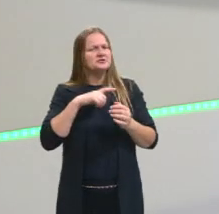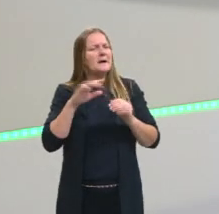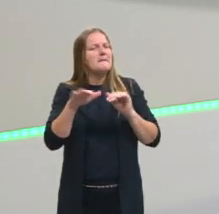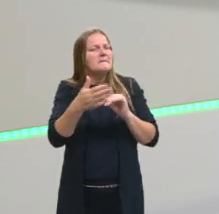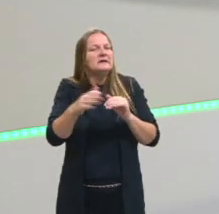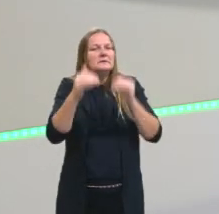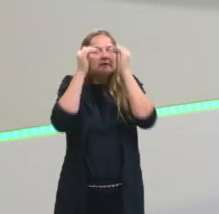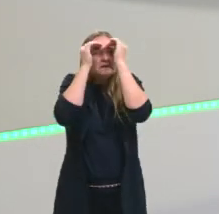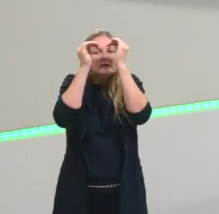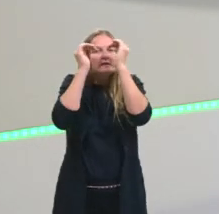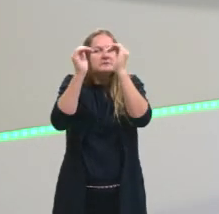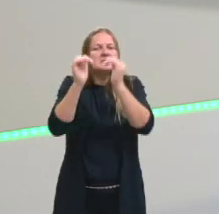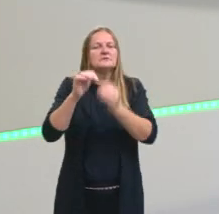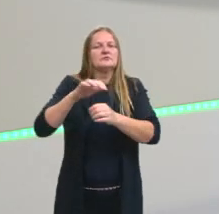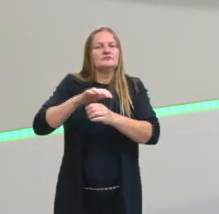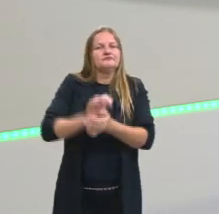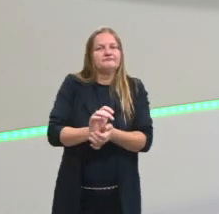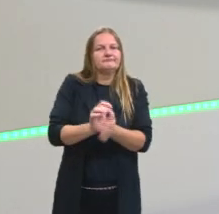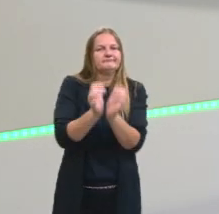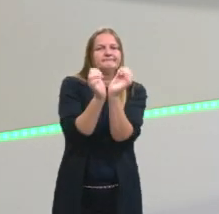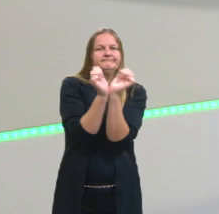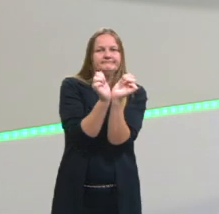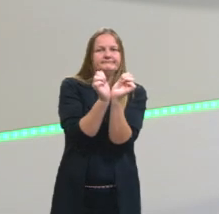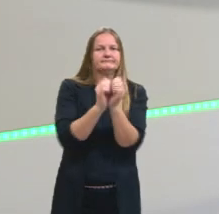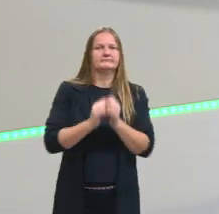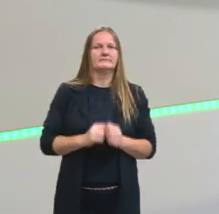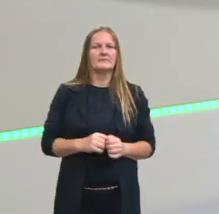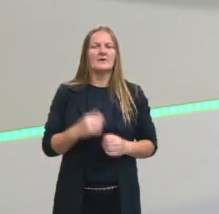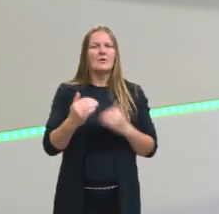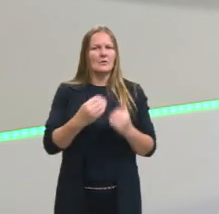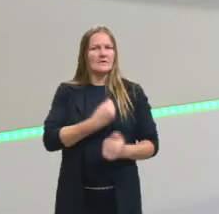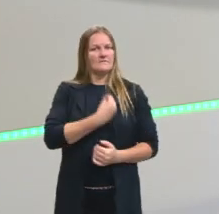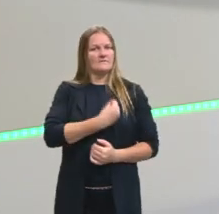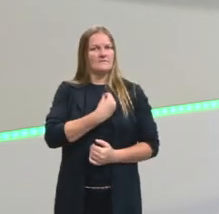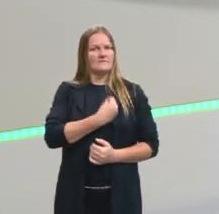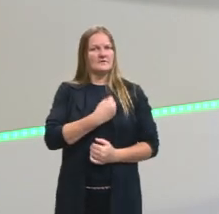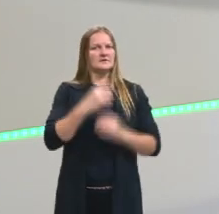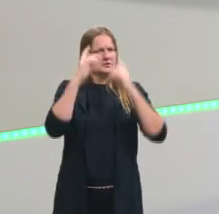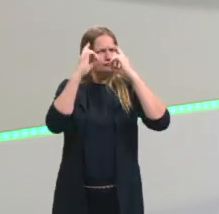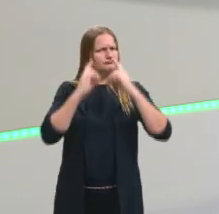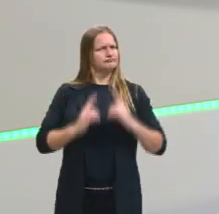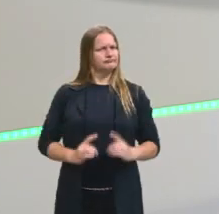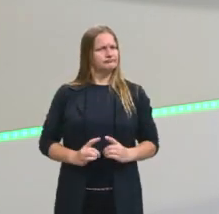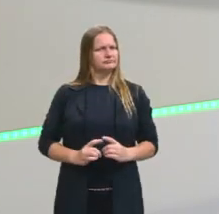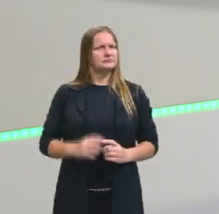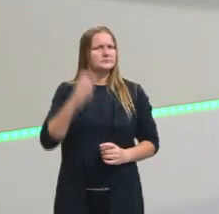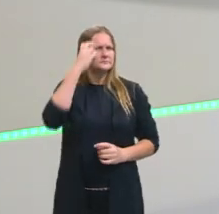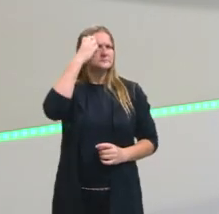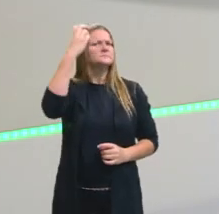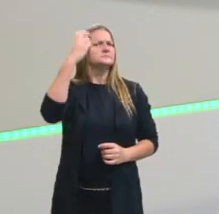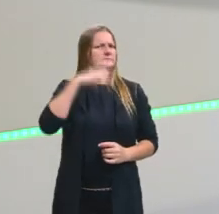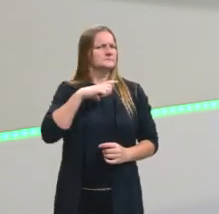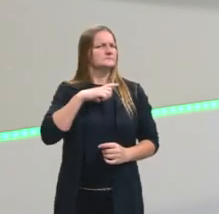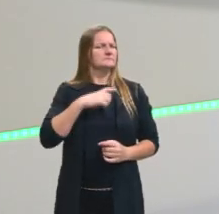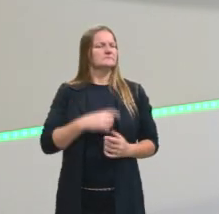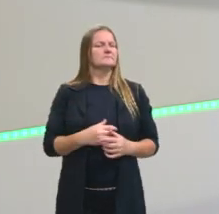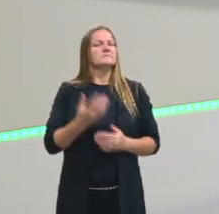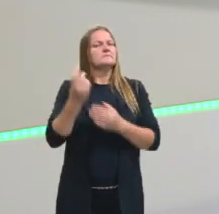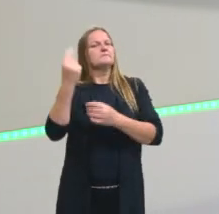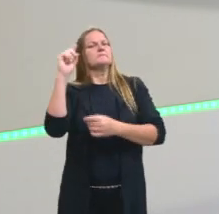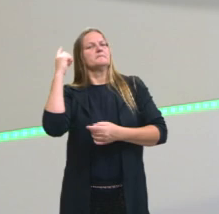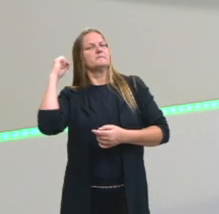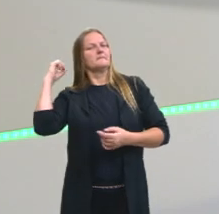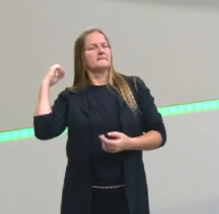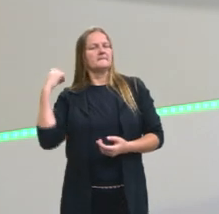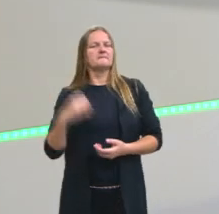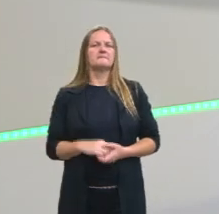né Por alguns escravizadas Alguns enviam inclusive em boas condições e eram intelectuais muito importantes da época